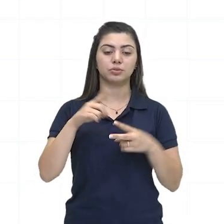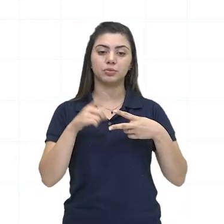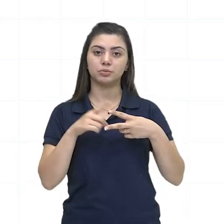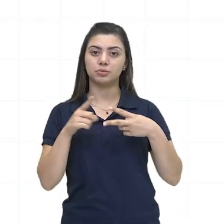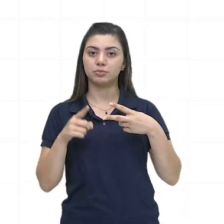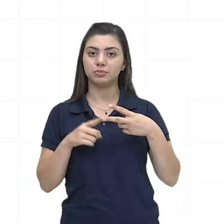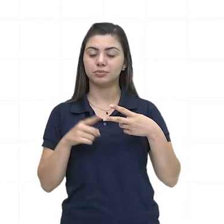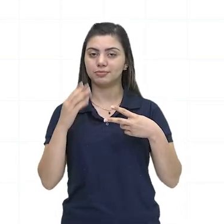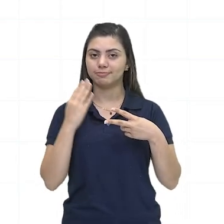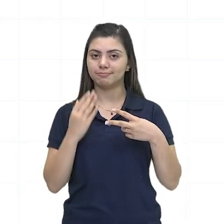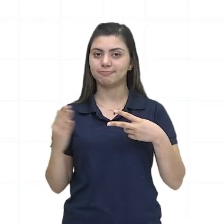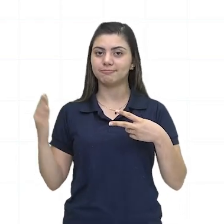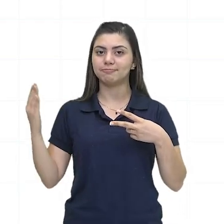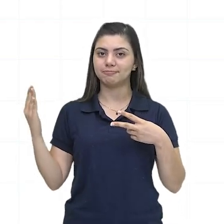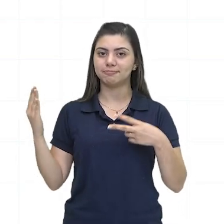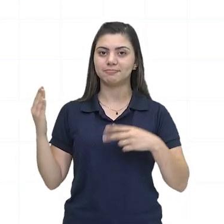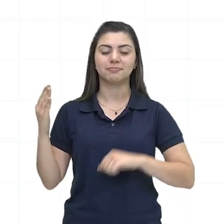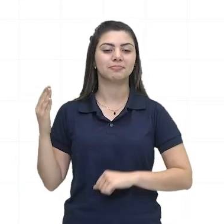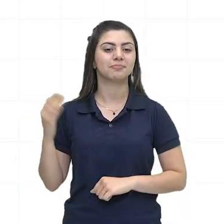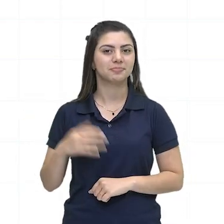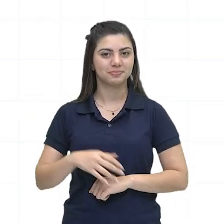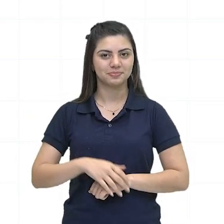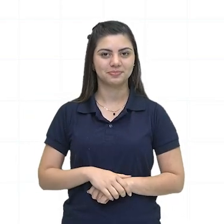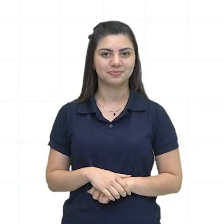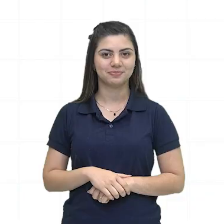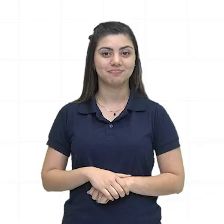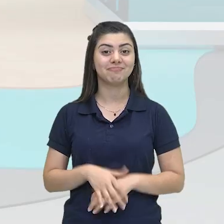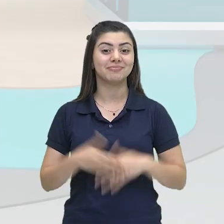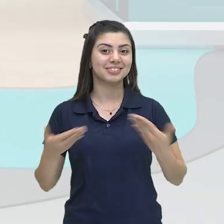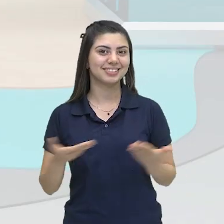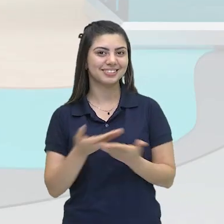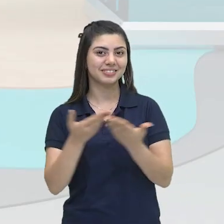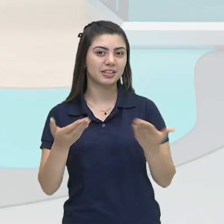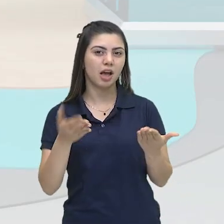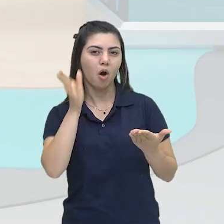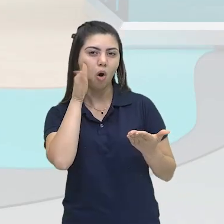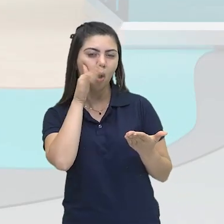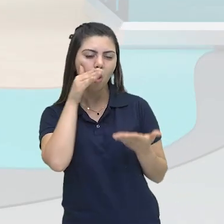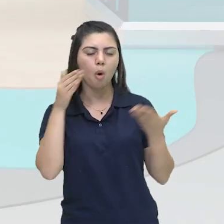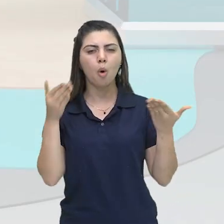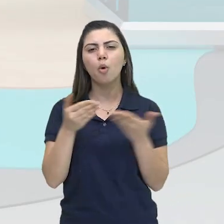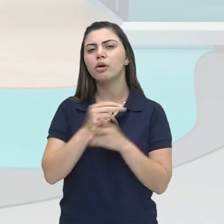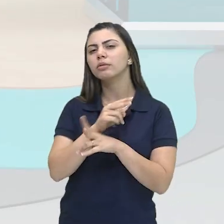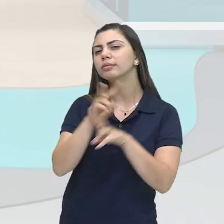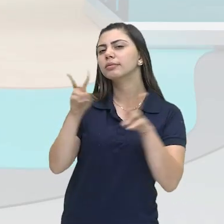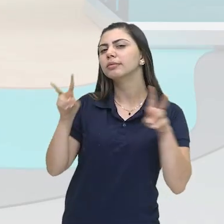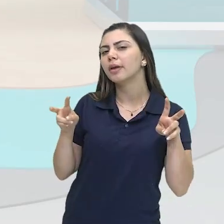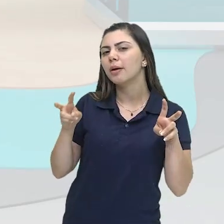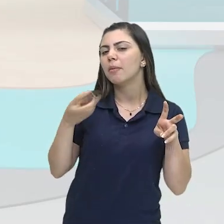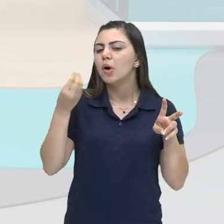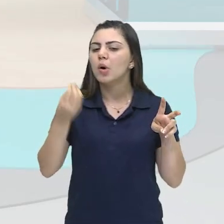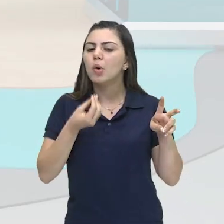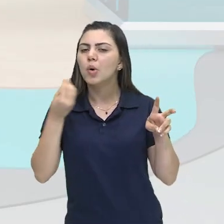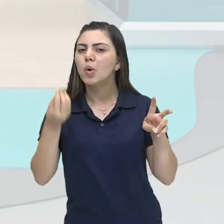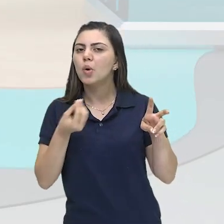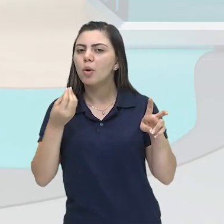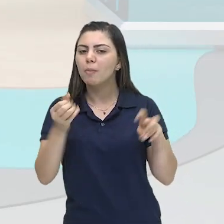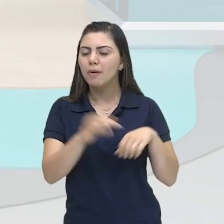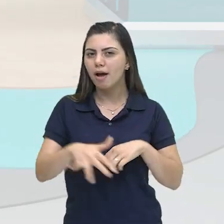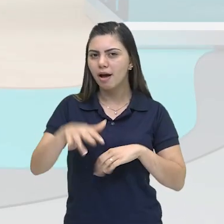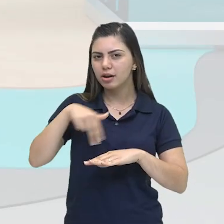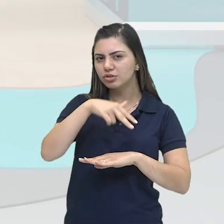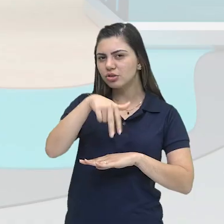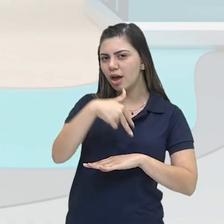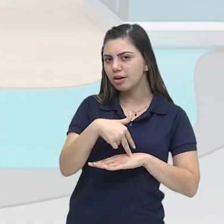ginástica localizada, ginástica aeróbica. E aí, estão curiosos, né, para desvendar esse mundo